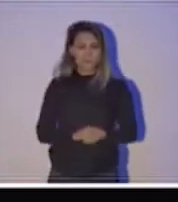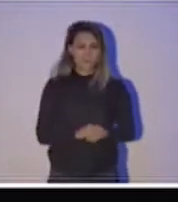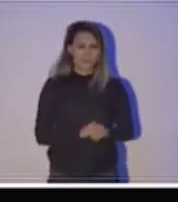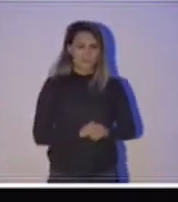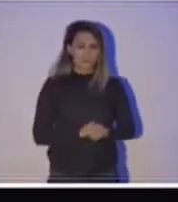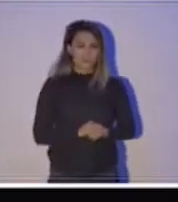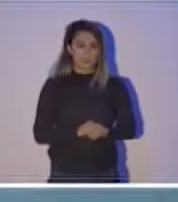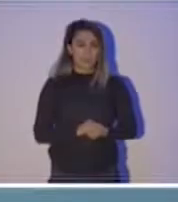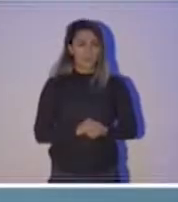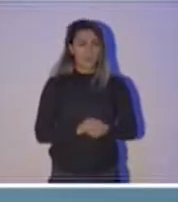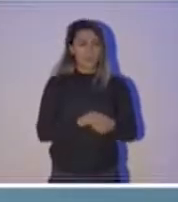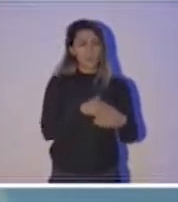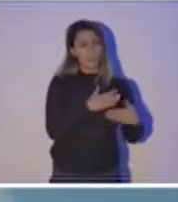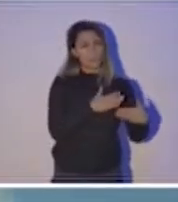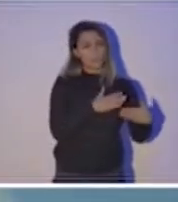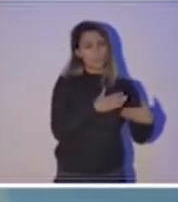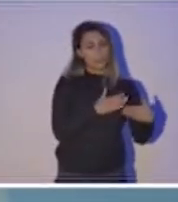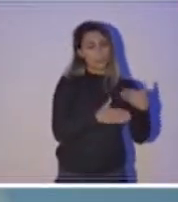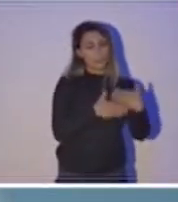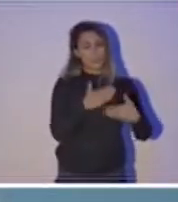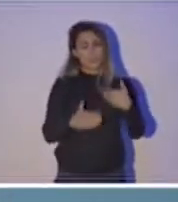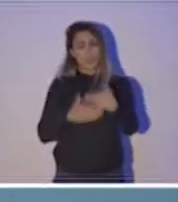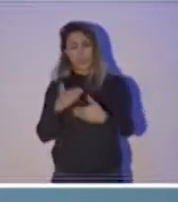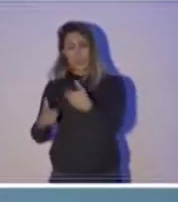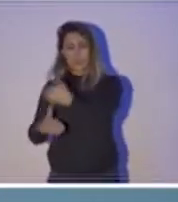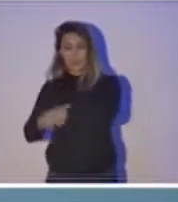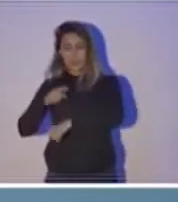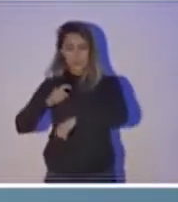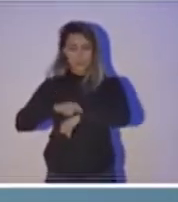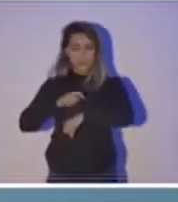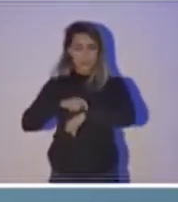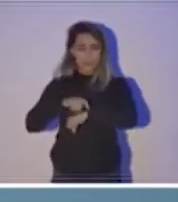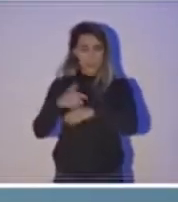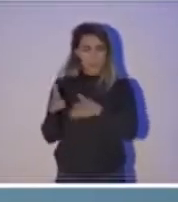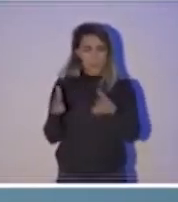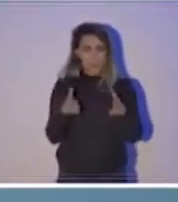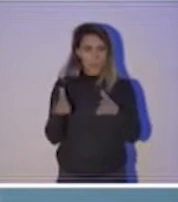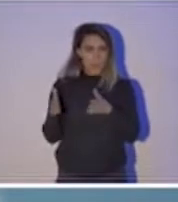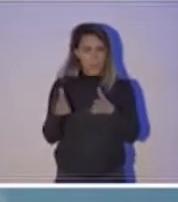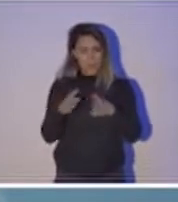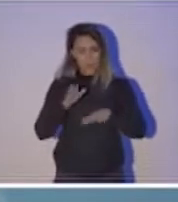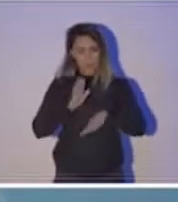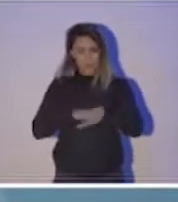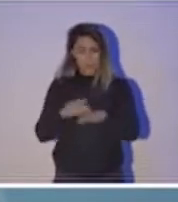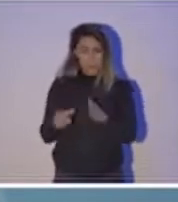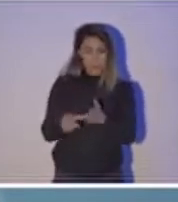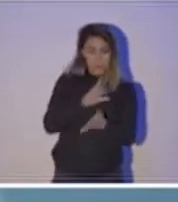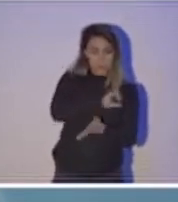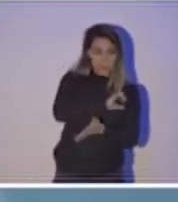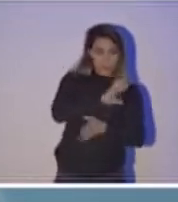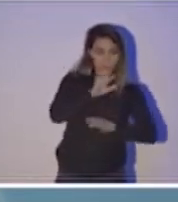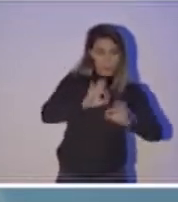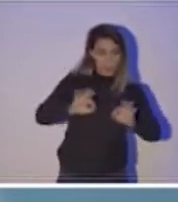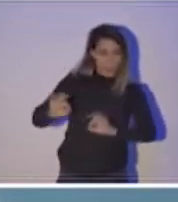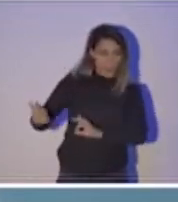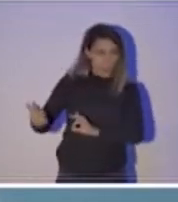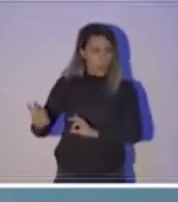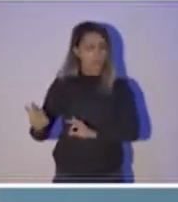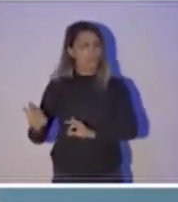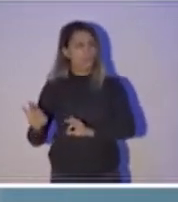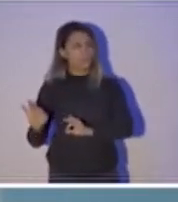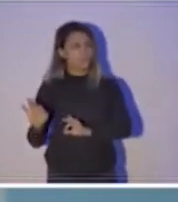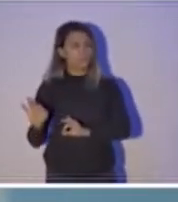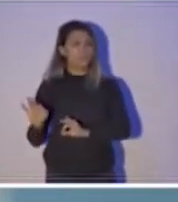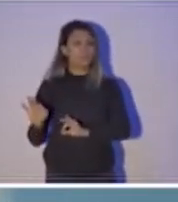Mas no processo de preparar esse momento tão especial que a gente queria intencionalmente que fosse no final do dia, que fosse a